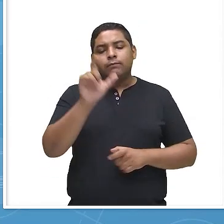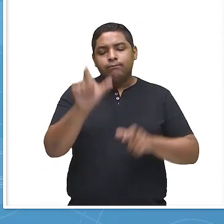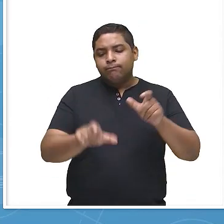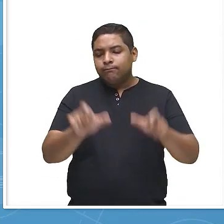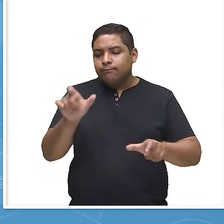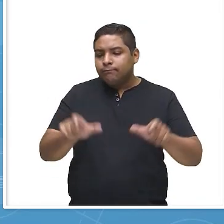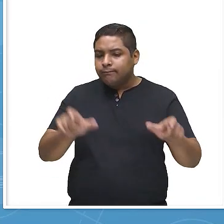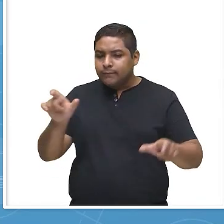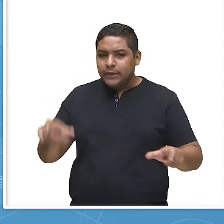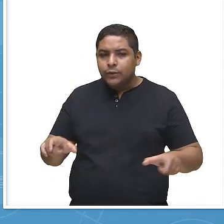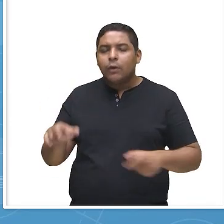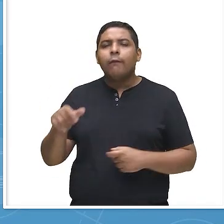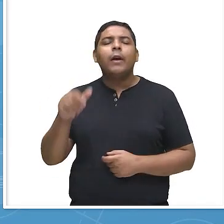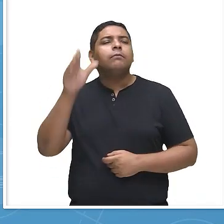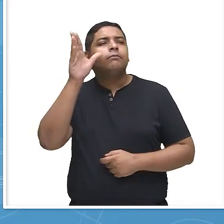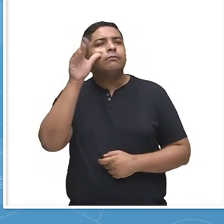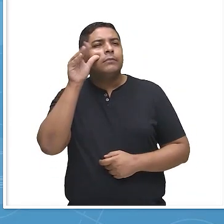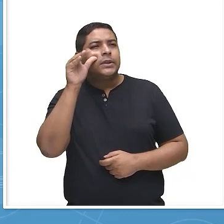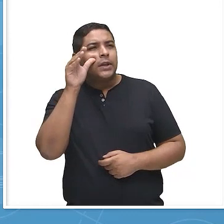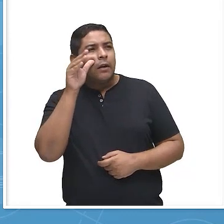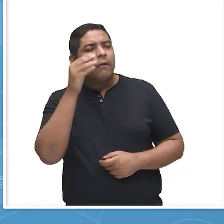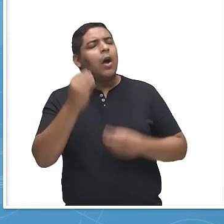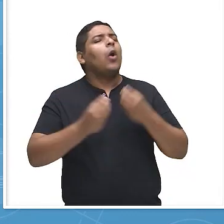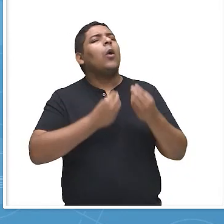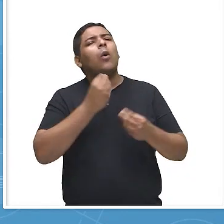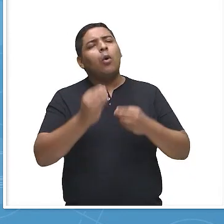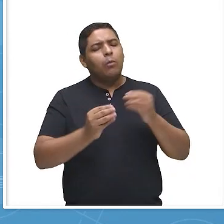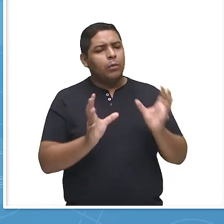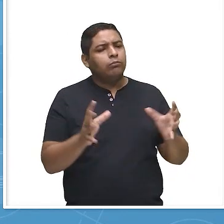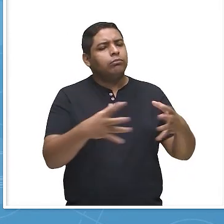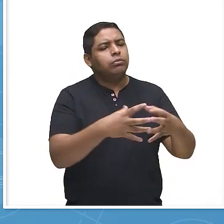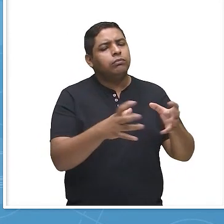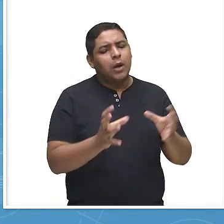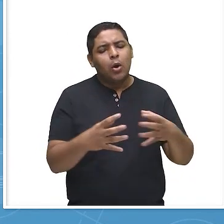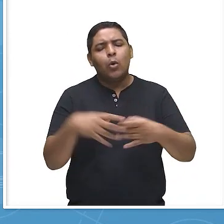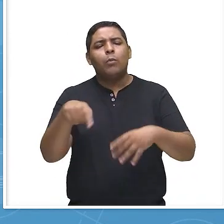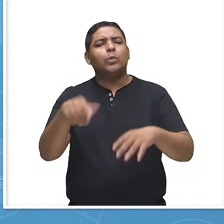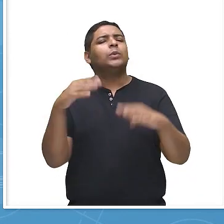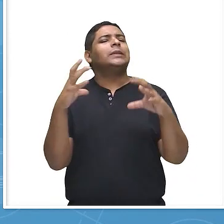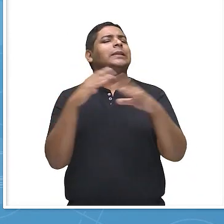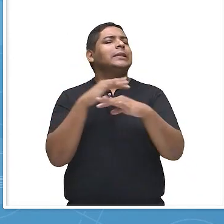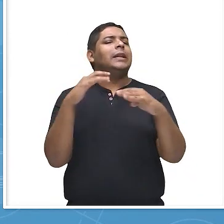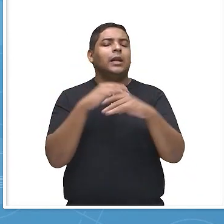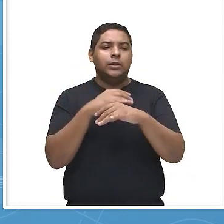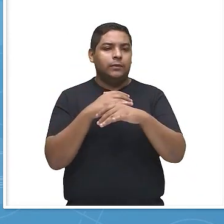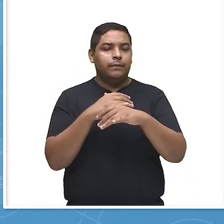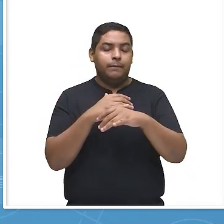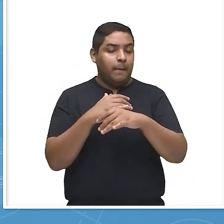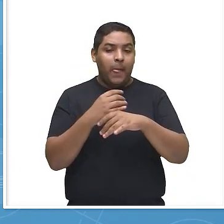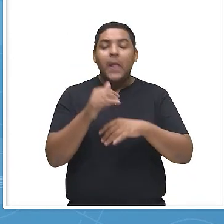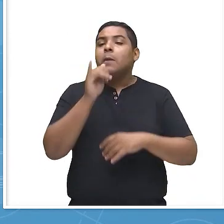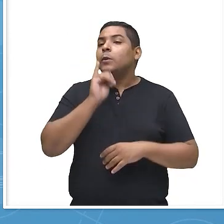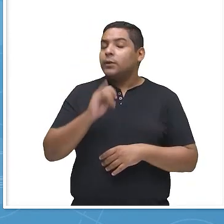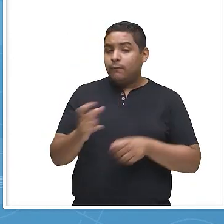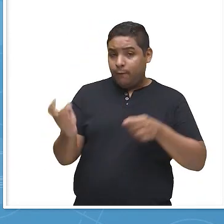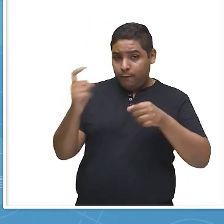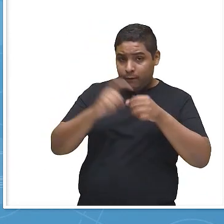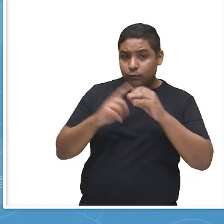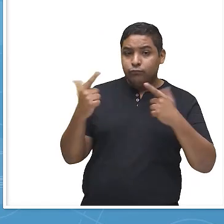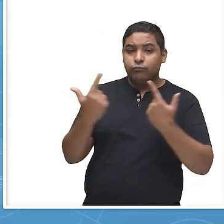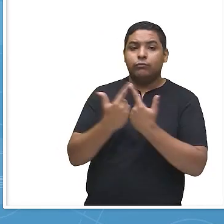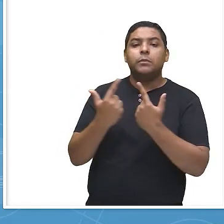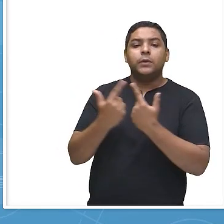classificar essa cidade. Por exemplo, voltando ao exemplo do Teatro Amazonas, quem vai no teatro pela primeira